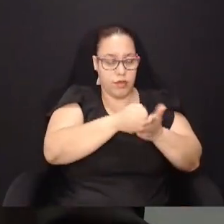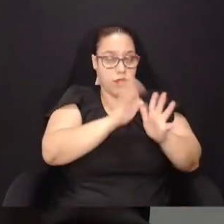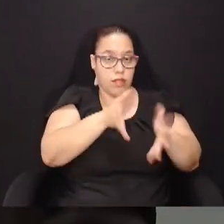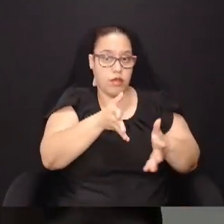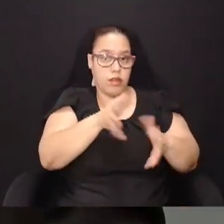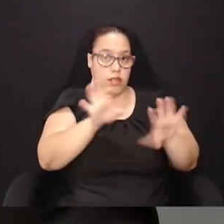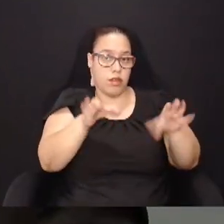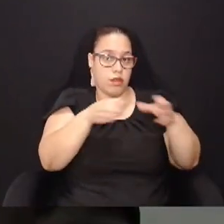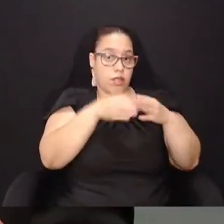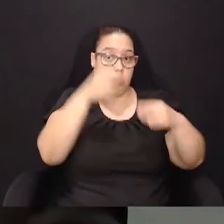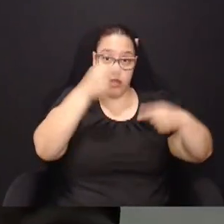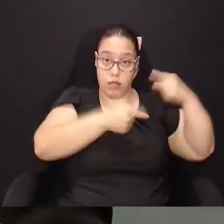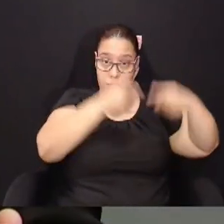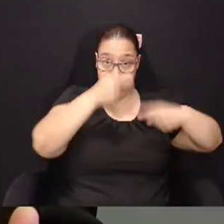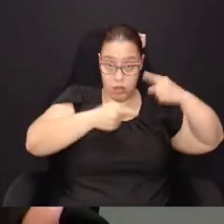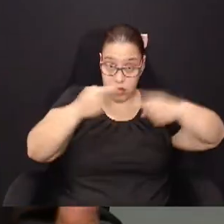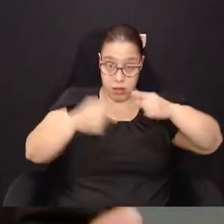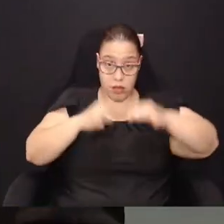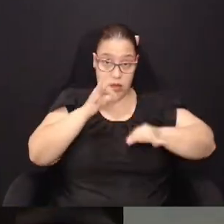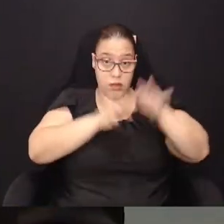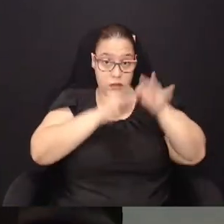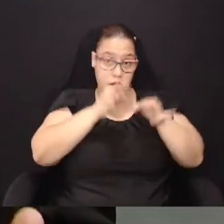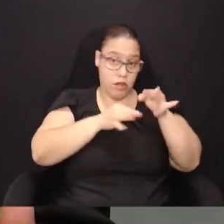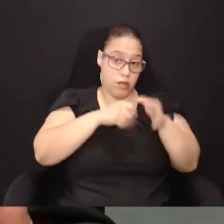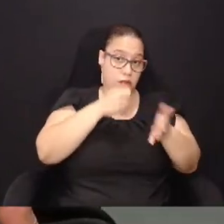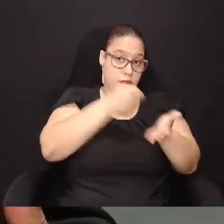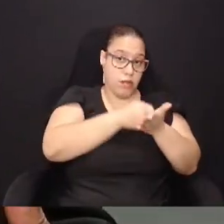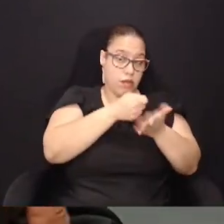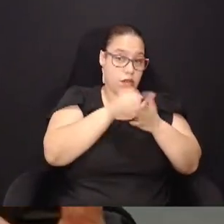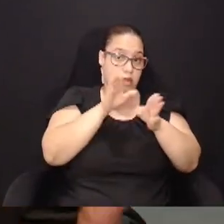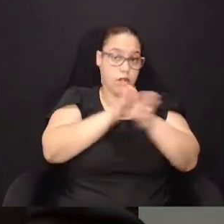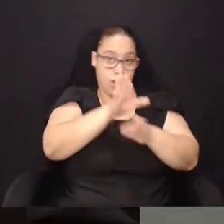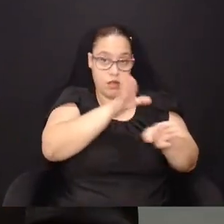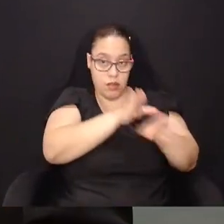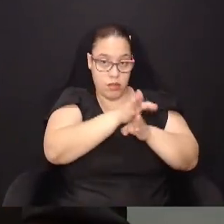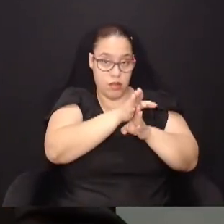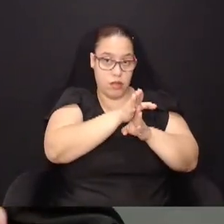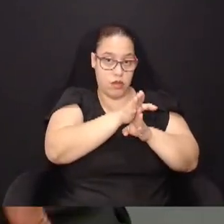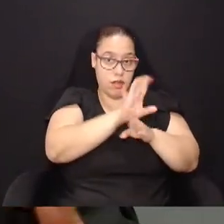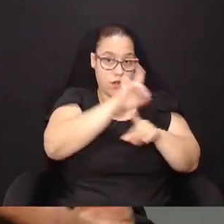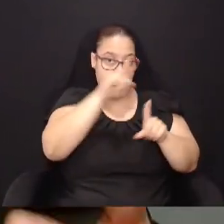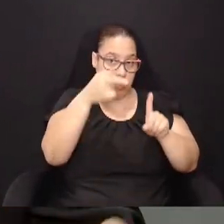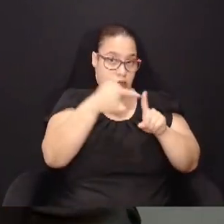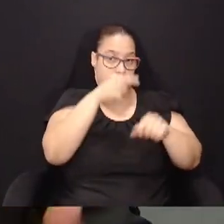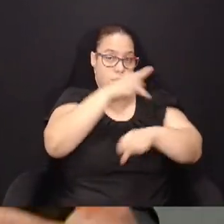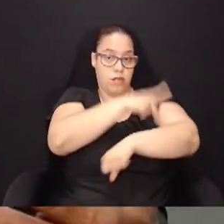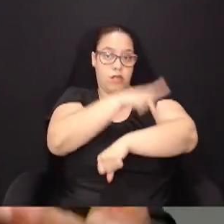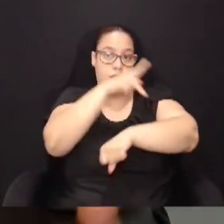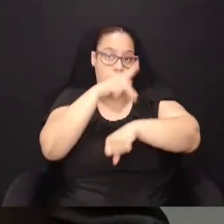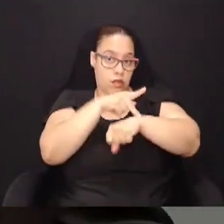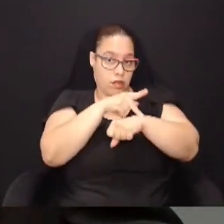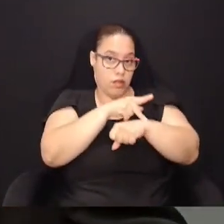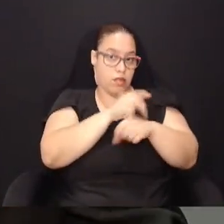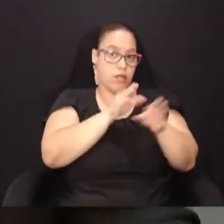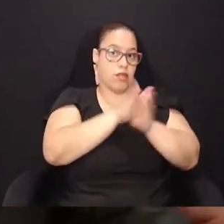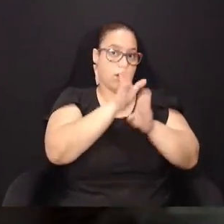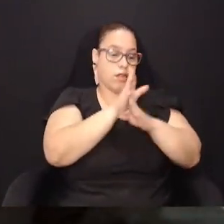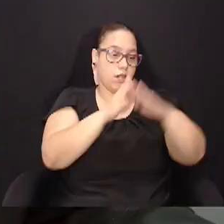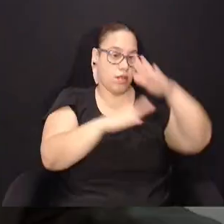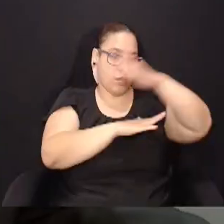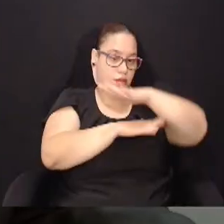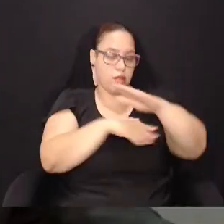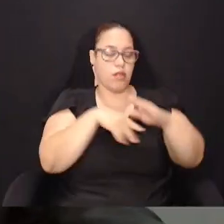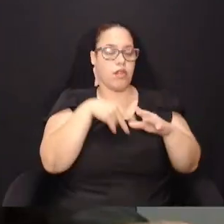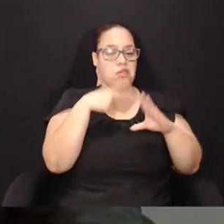debates onde o tribunal vem, inclusive, para orientar o objetivo pedagógico, né, de instruir câmaras, prefeituras,